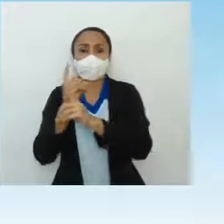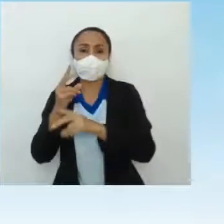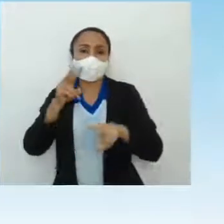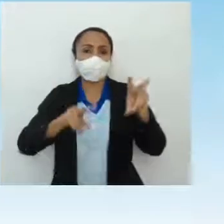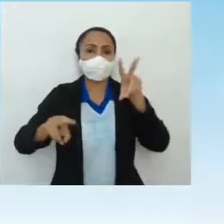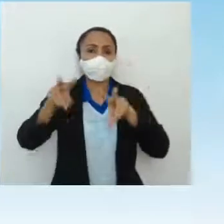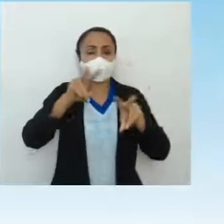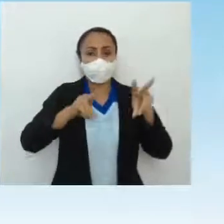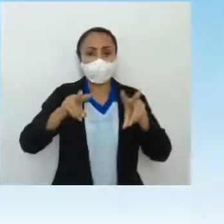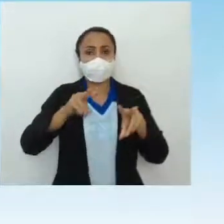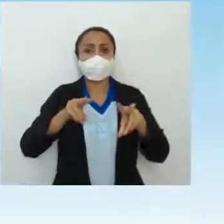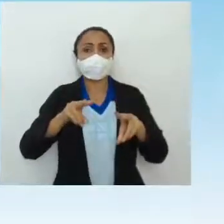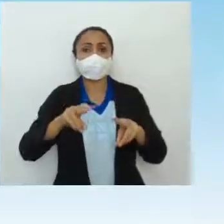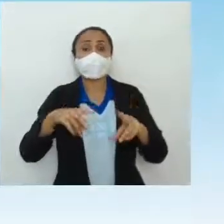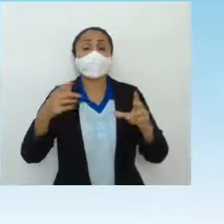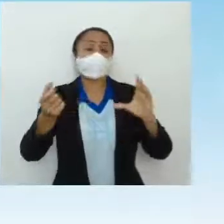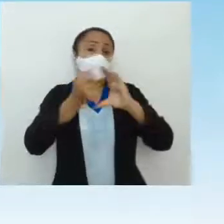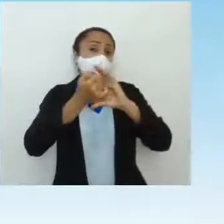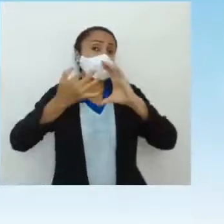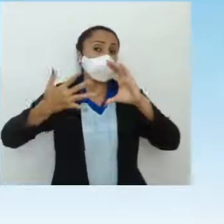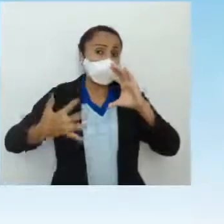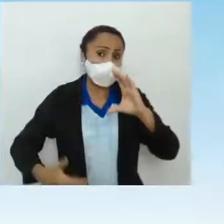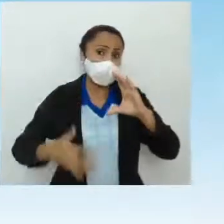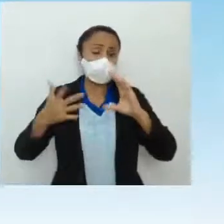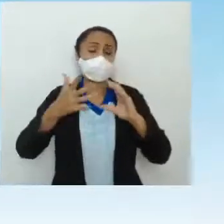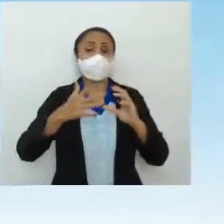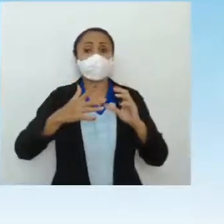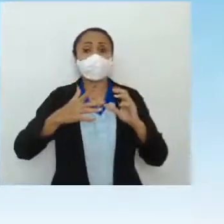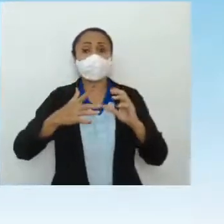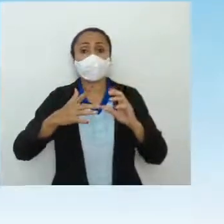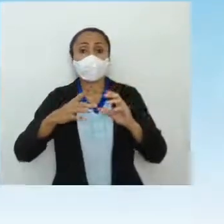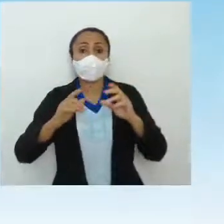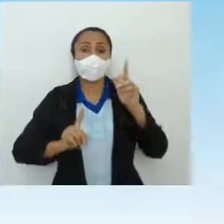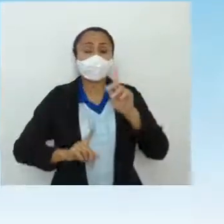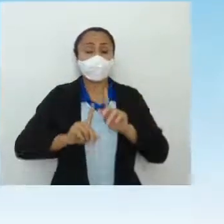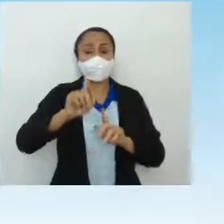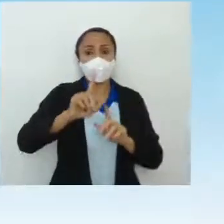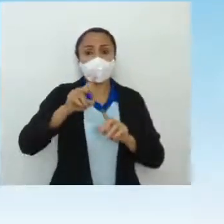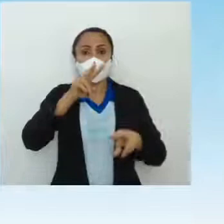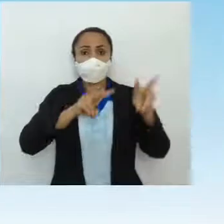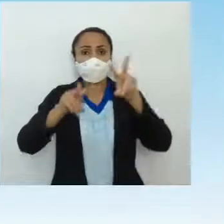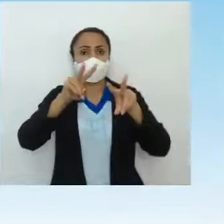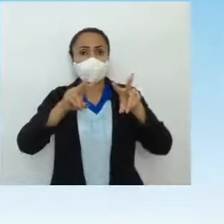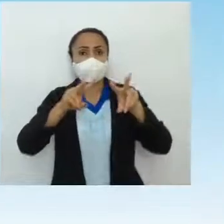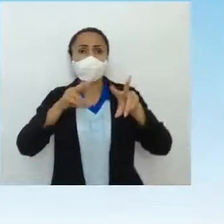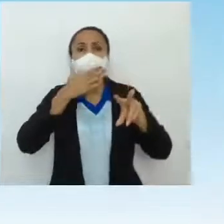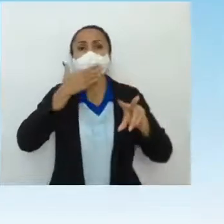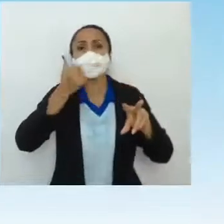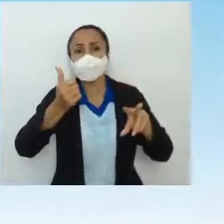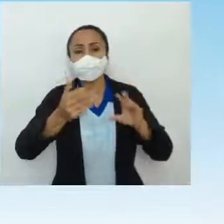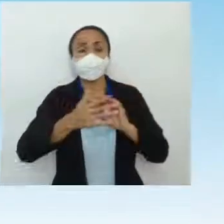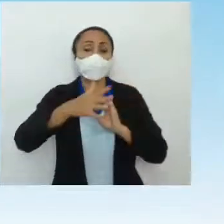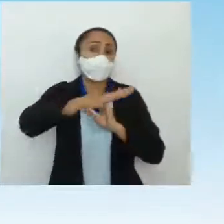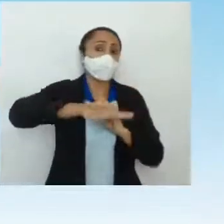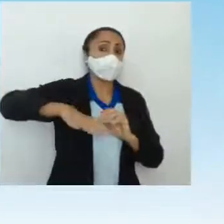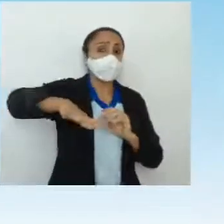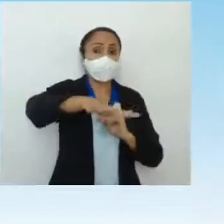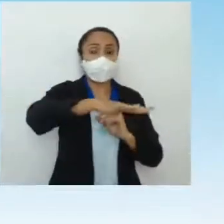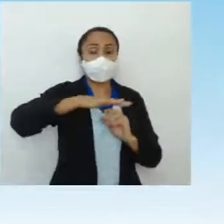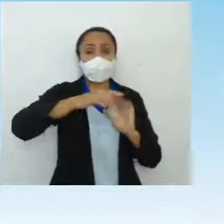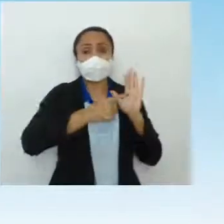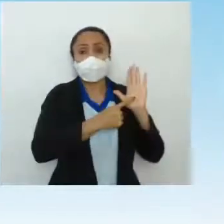fotópica e caracterizada ali por uma alta acuidade visual. Quando o ambiente ali ele vai